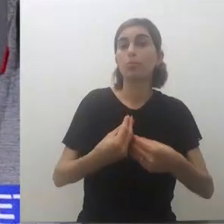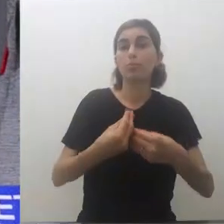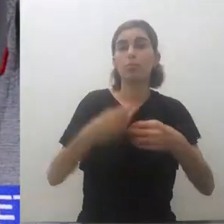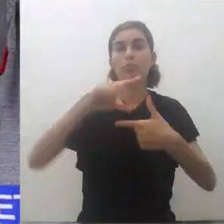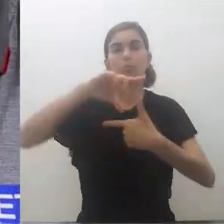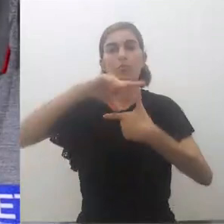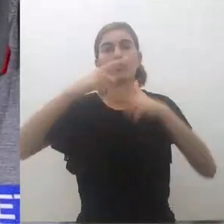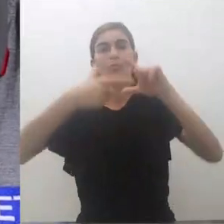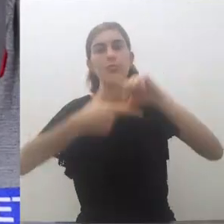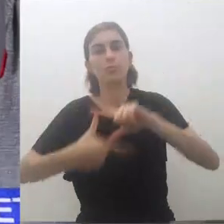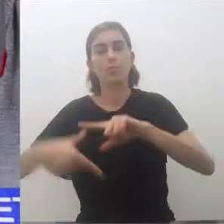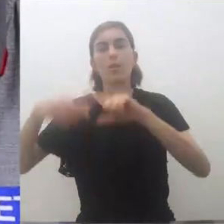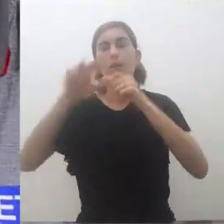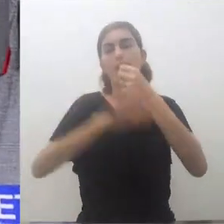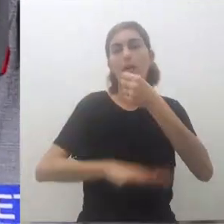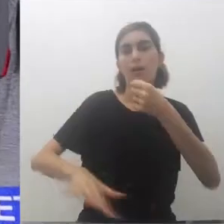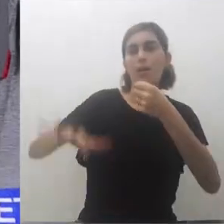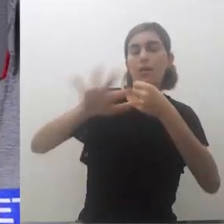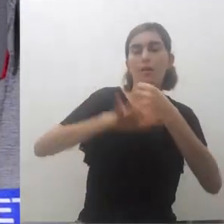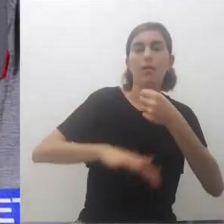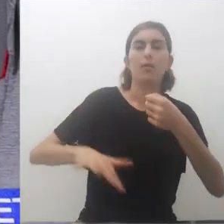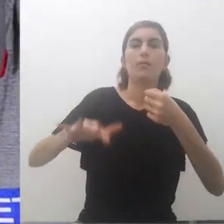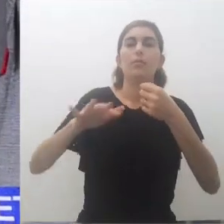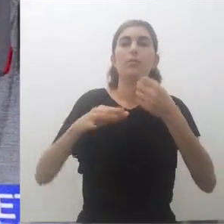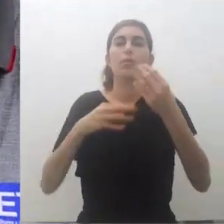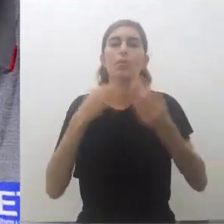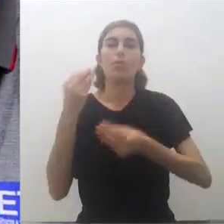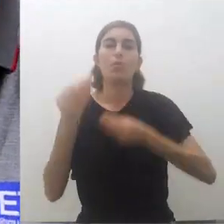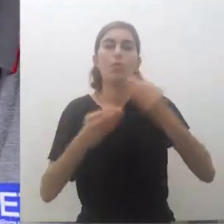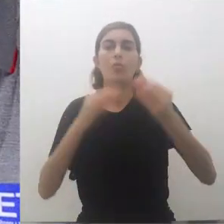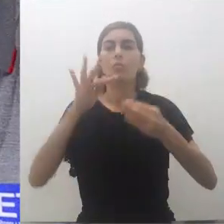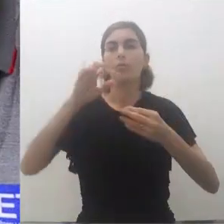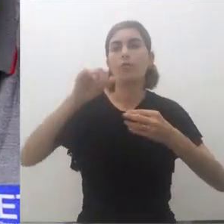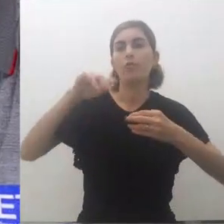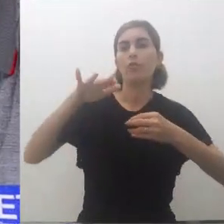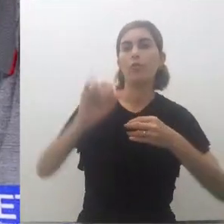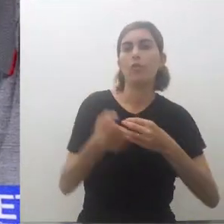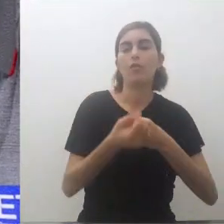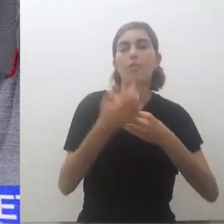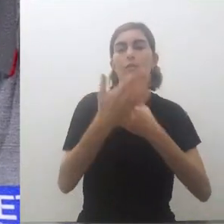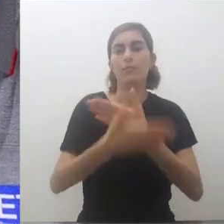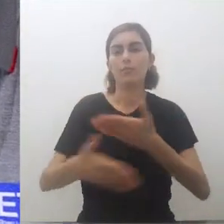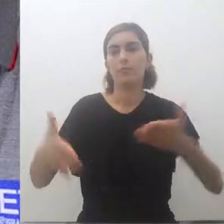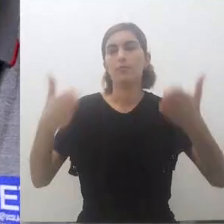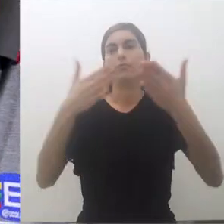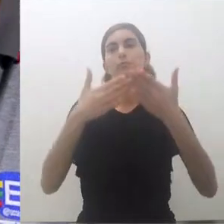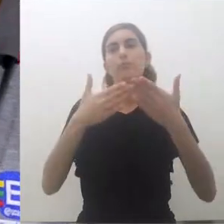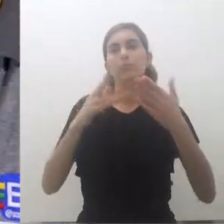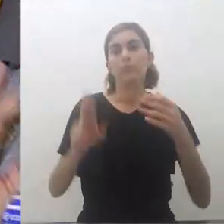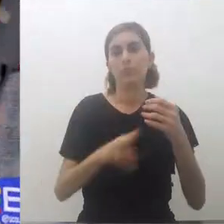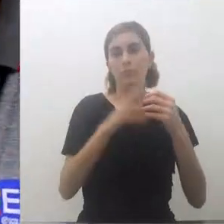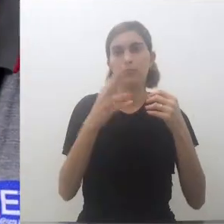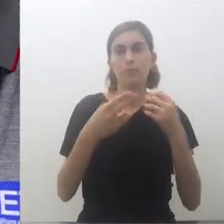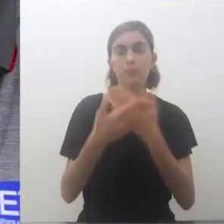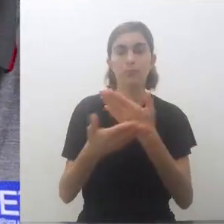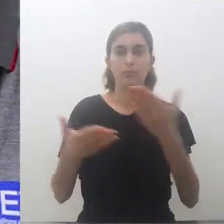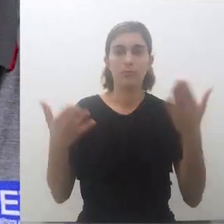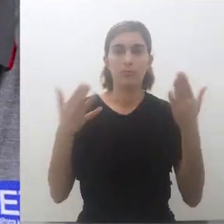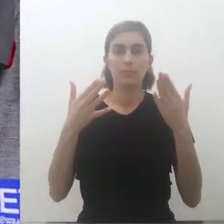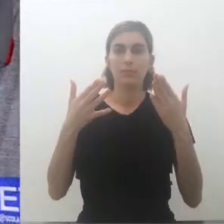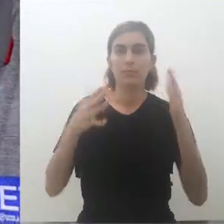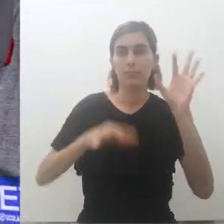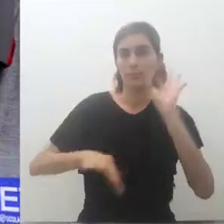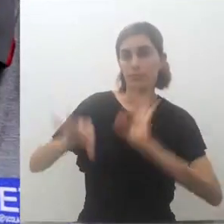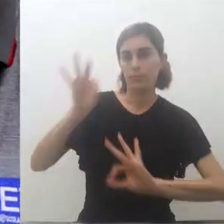de área, de tamanho e de forma que esses objetos vão ocupar naquele ambiente. Traço